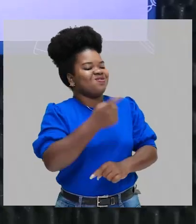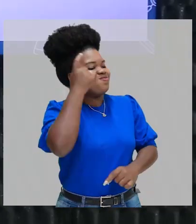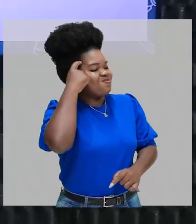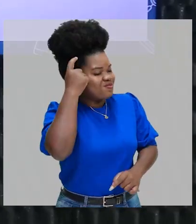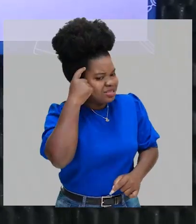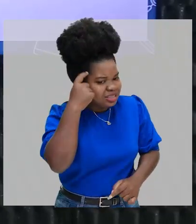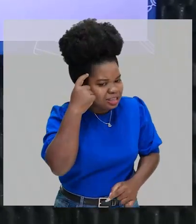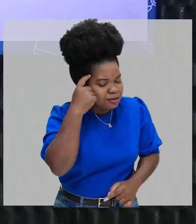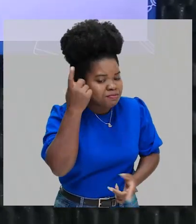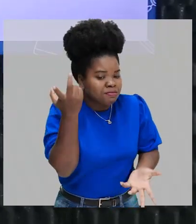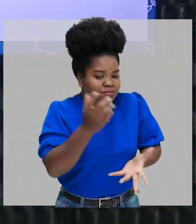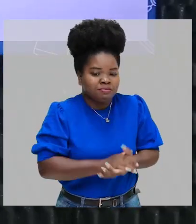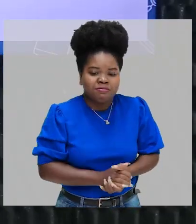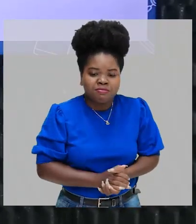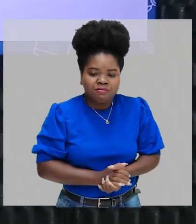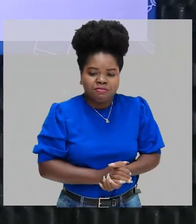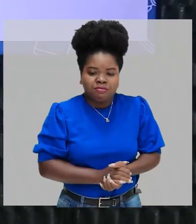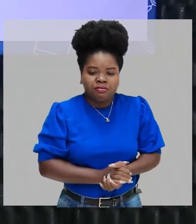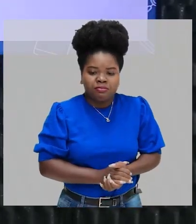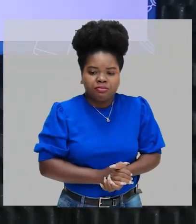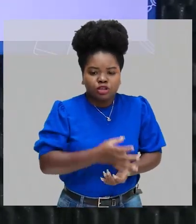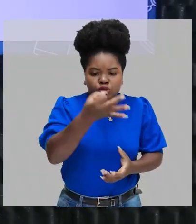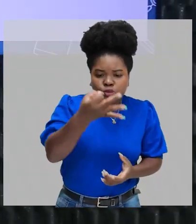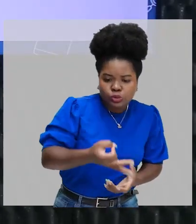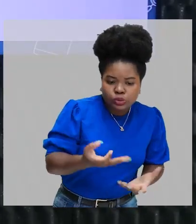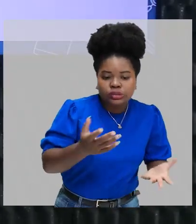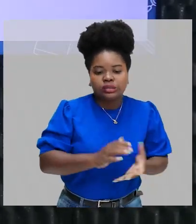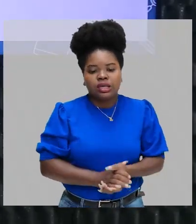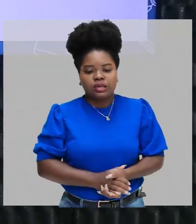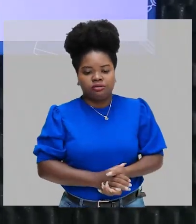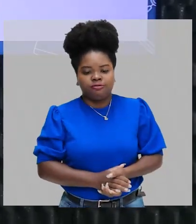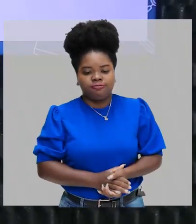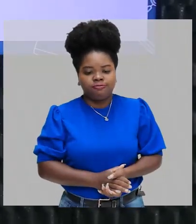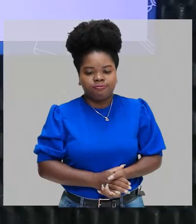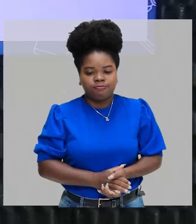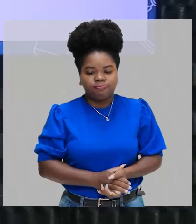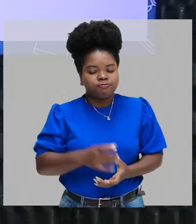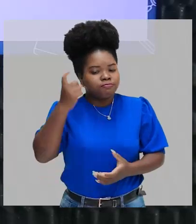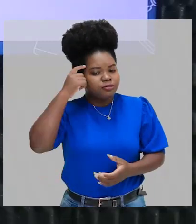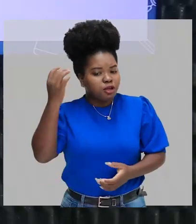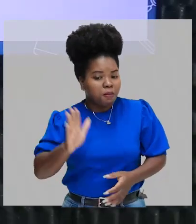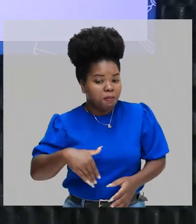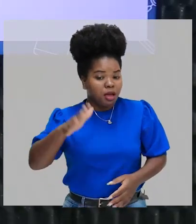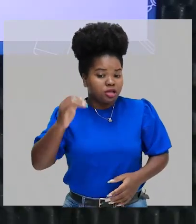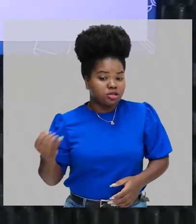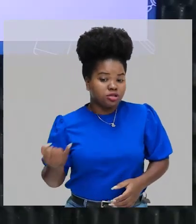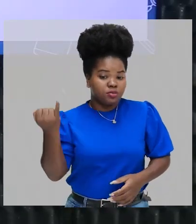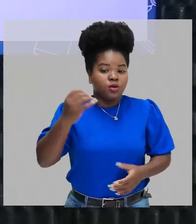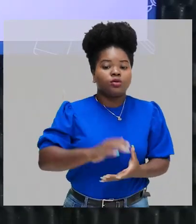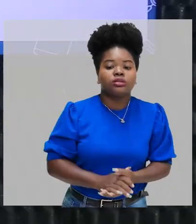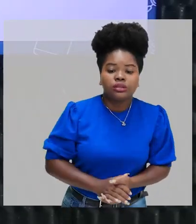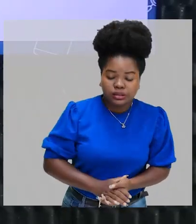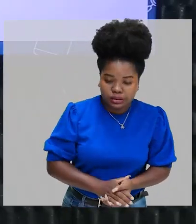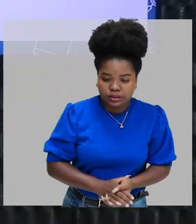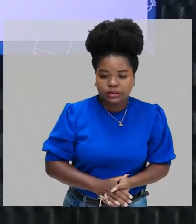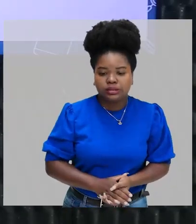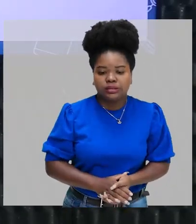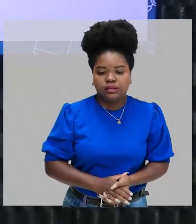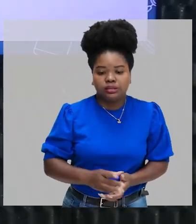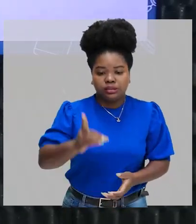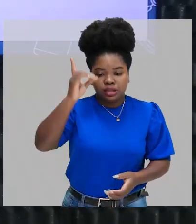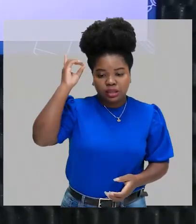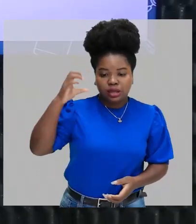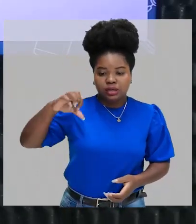pensamento vigente, aquilo que era o pensamento majoritário, o pensamento mais importante nos anos 90, que vinha da